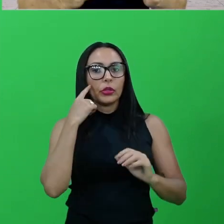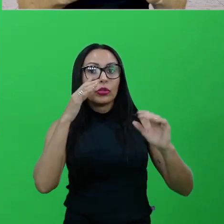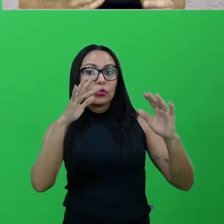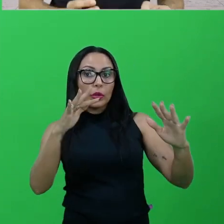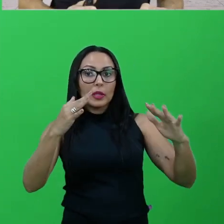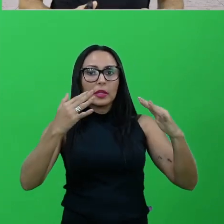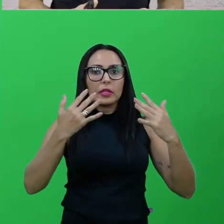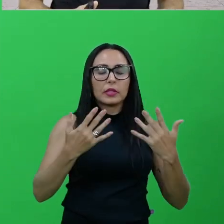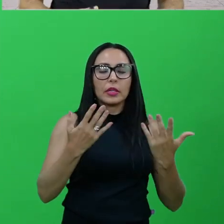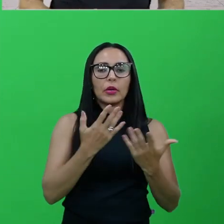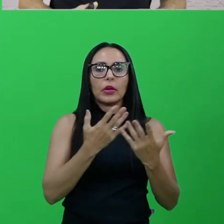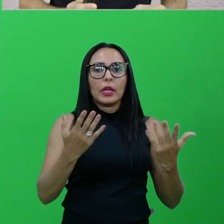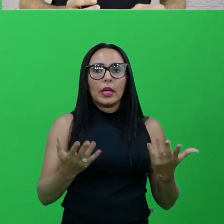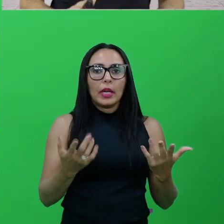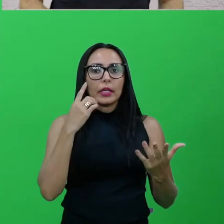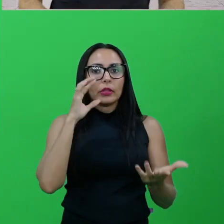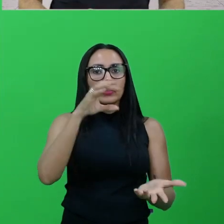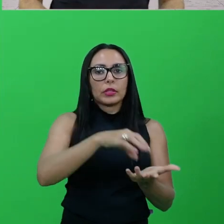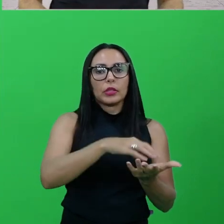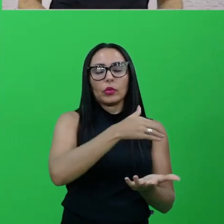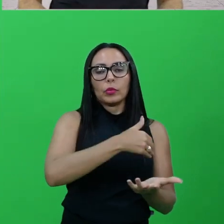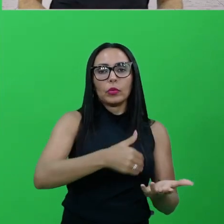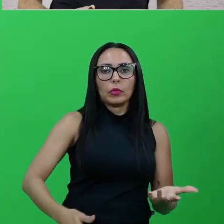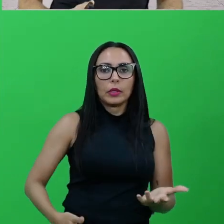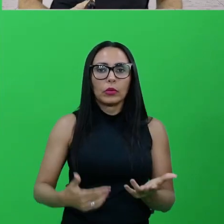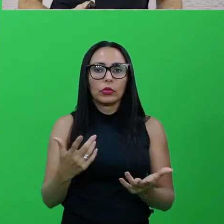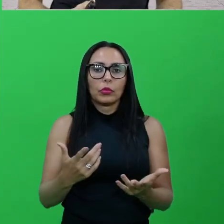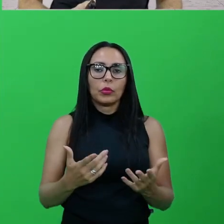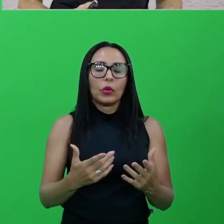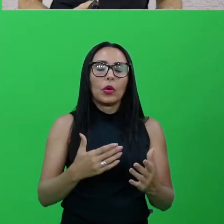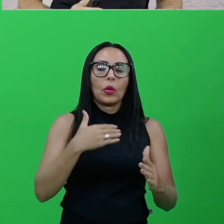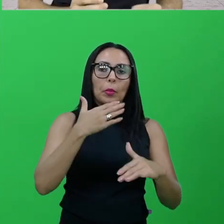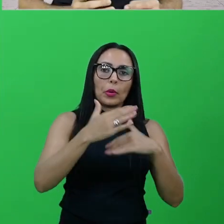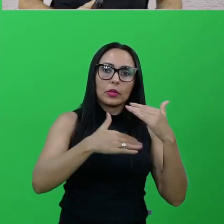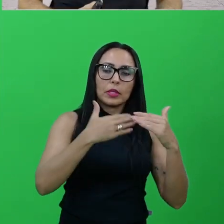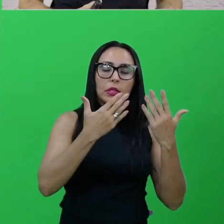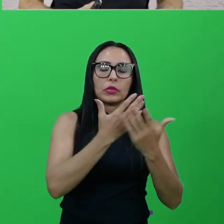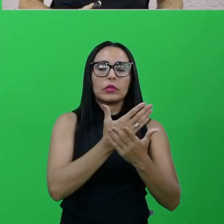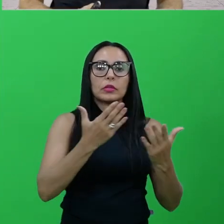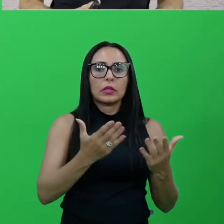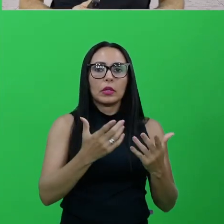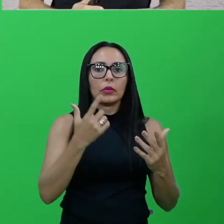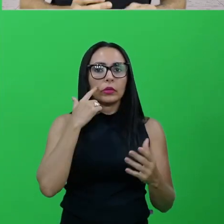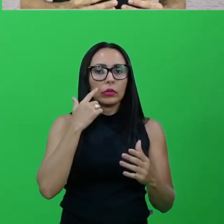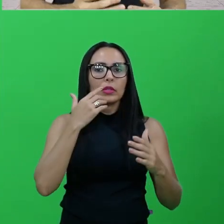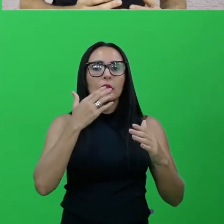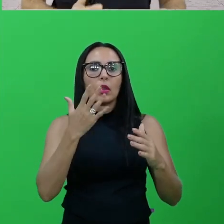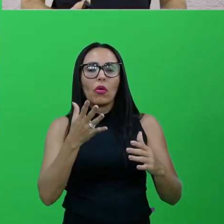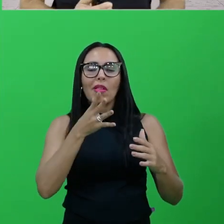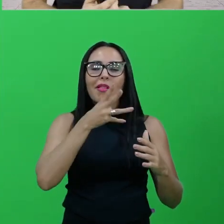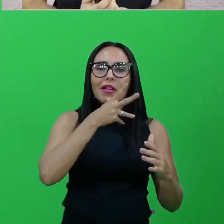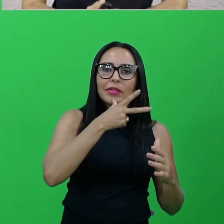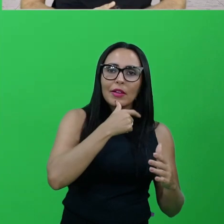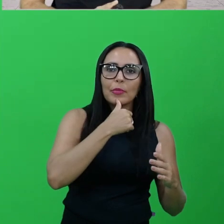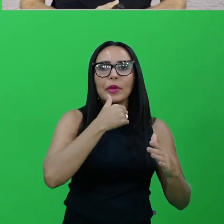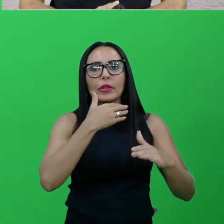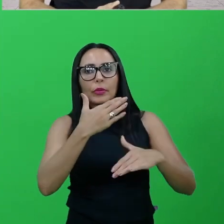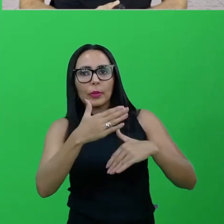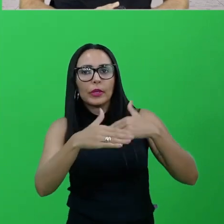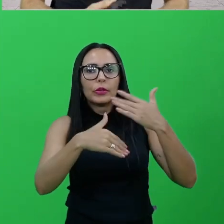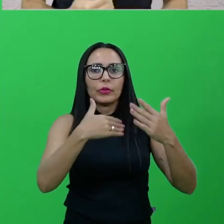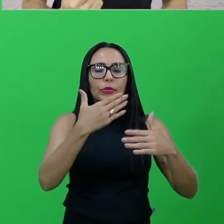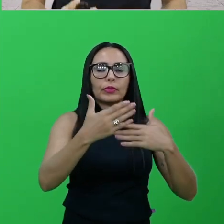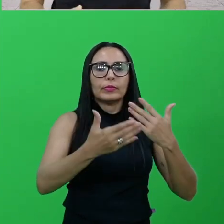é que no setor público, serviços ou processos são introduzidos muito lentamente e durante um longo período de